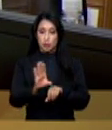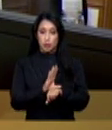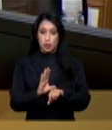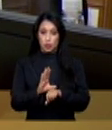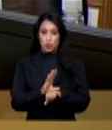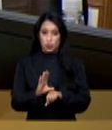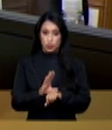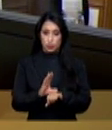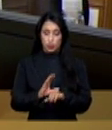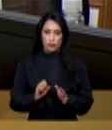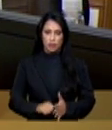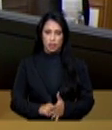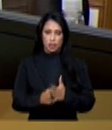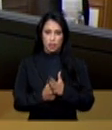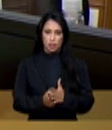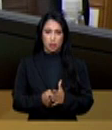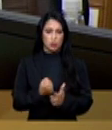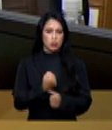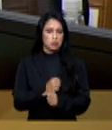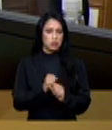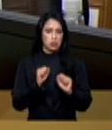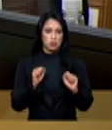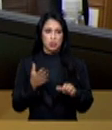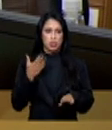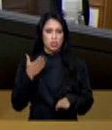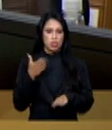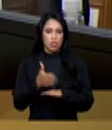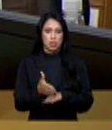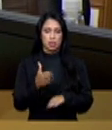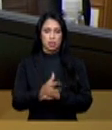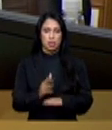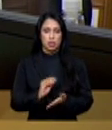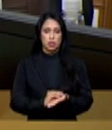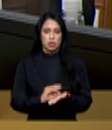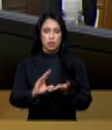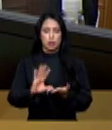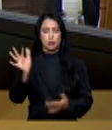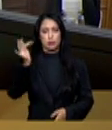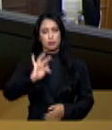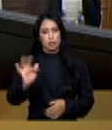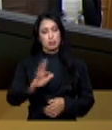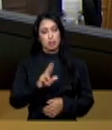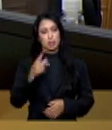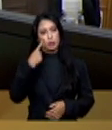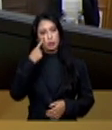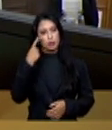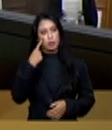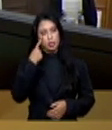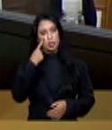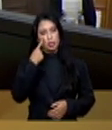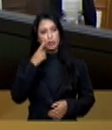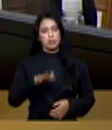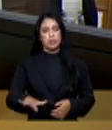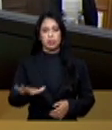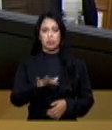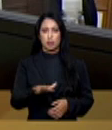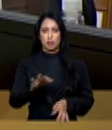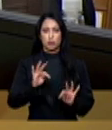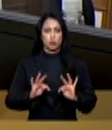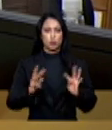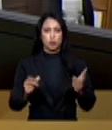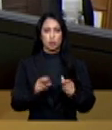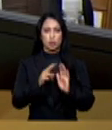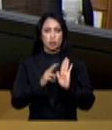condicional vetando impossibilidade de acesso aos recursos federais pela não observância de